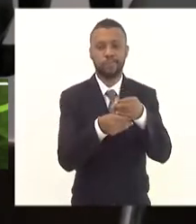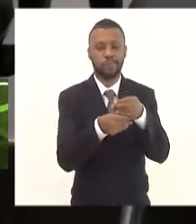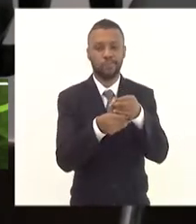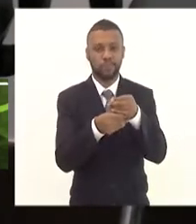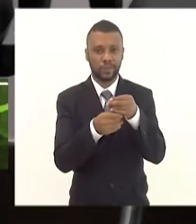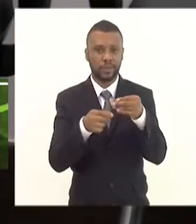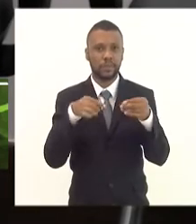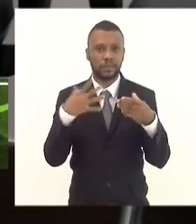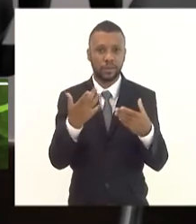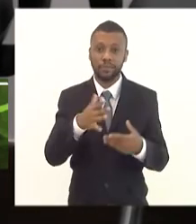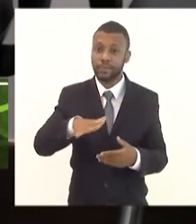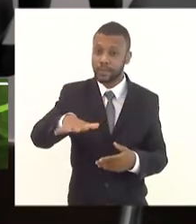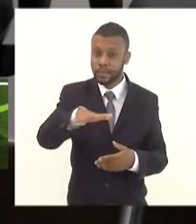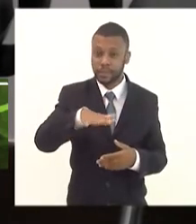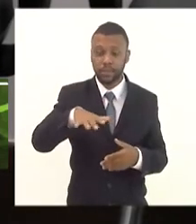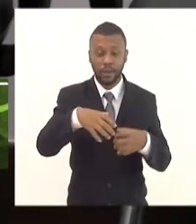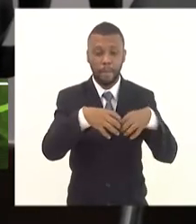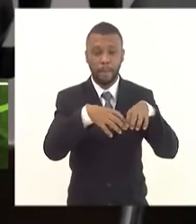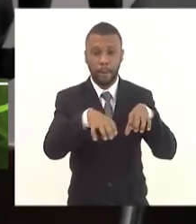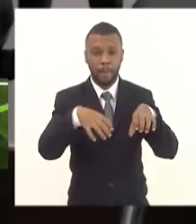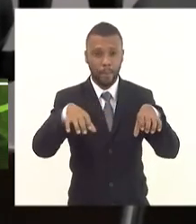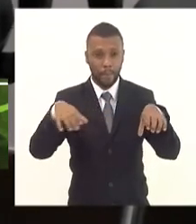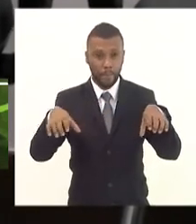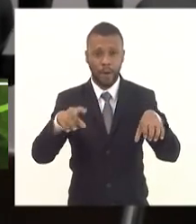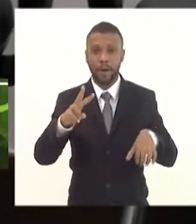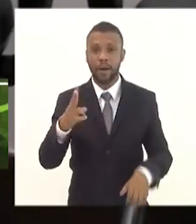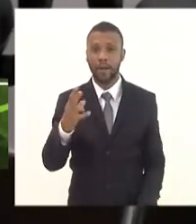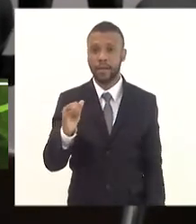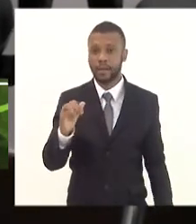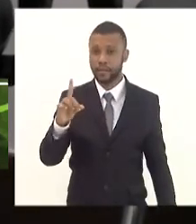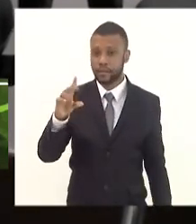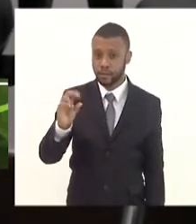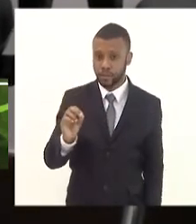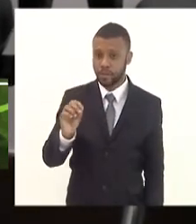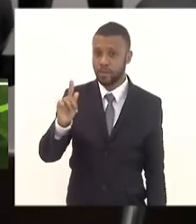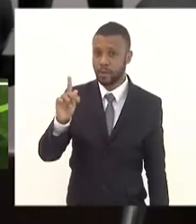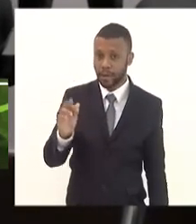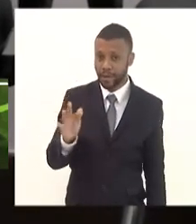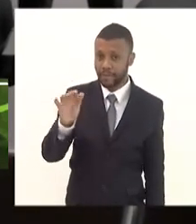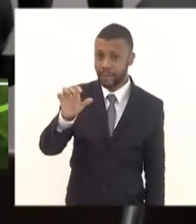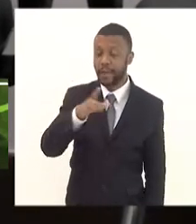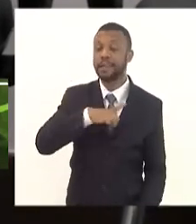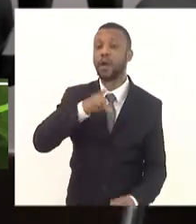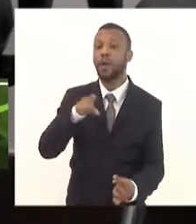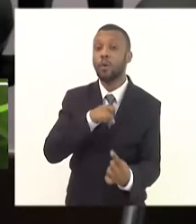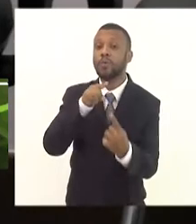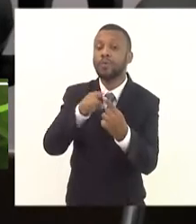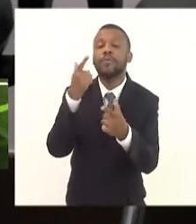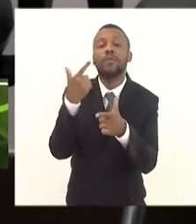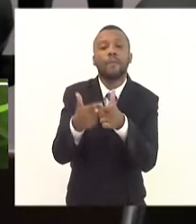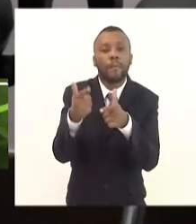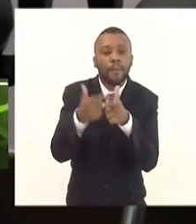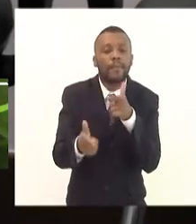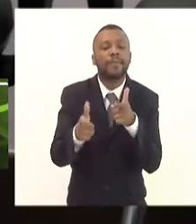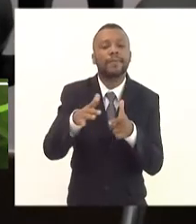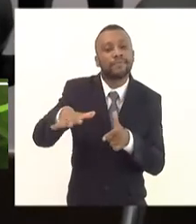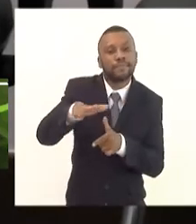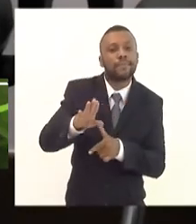nesse aí da região hidrográfica, sim, ele visa essa questão das